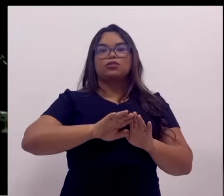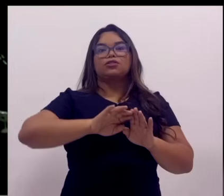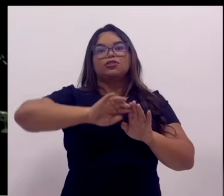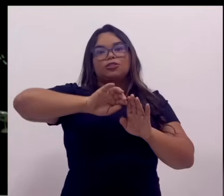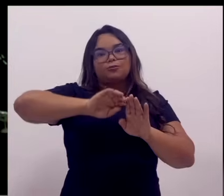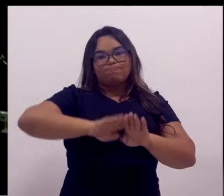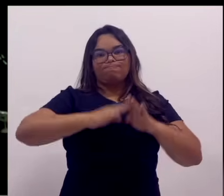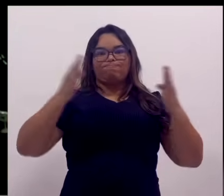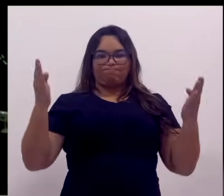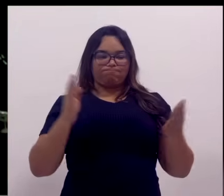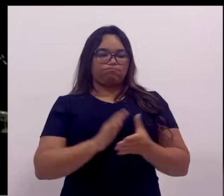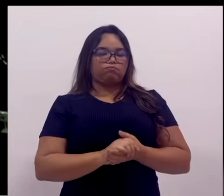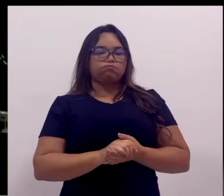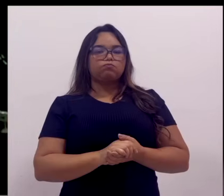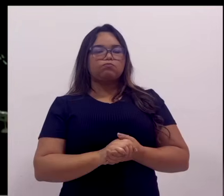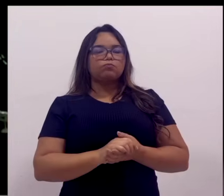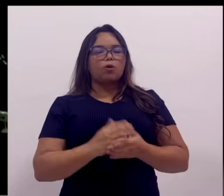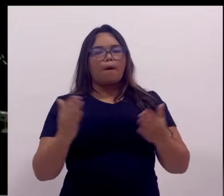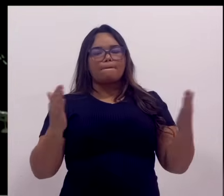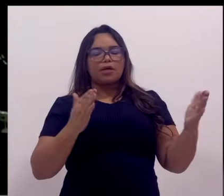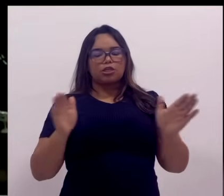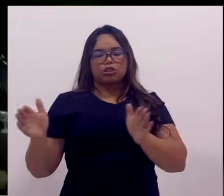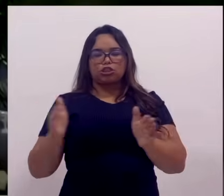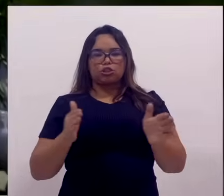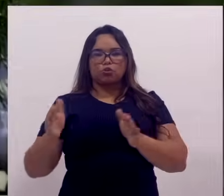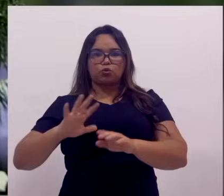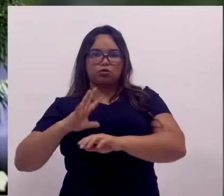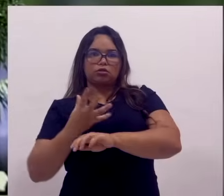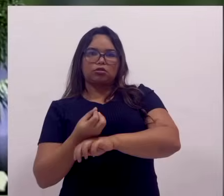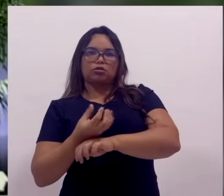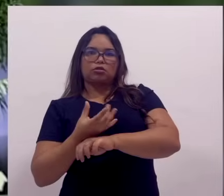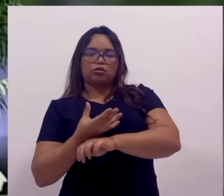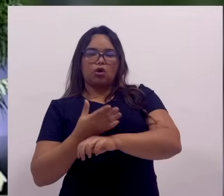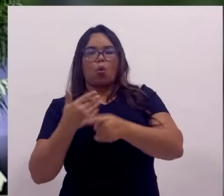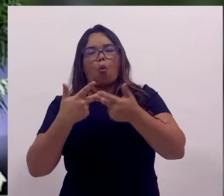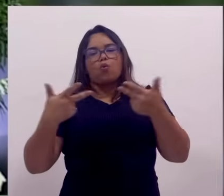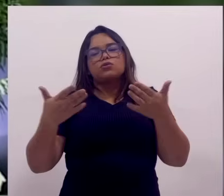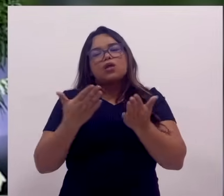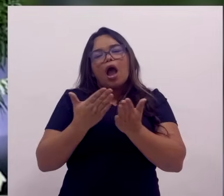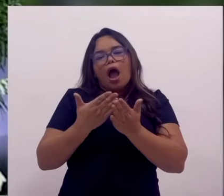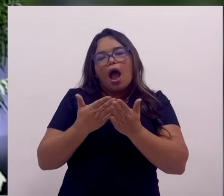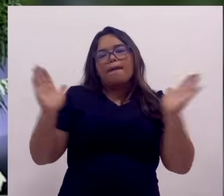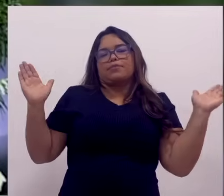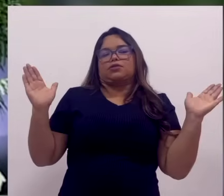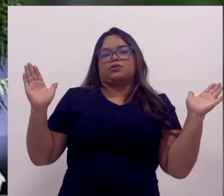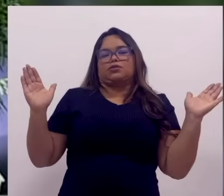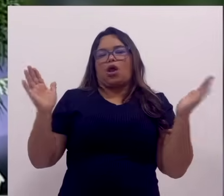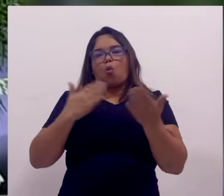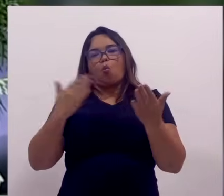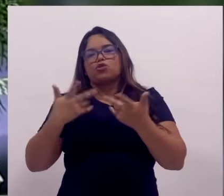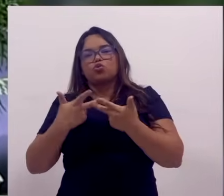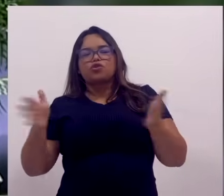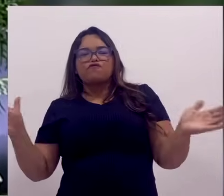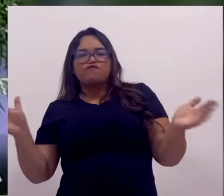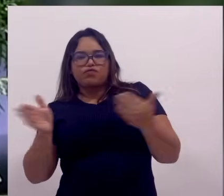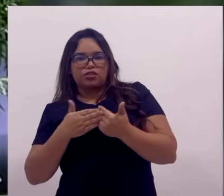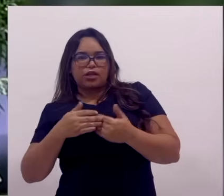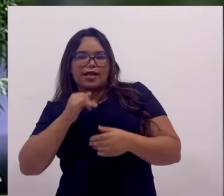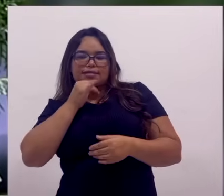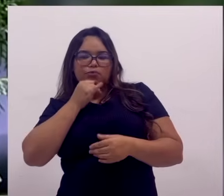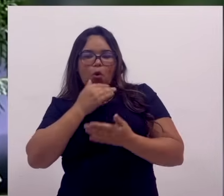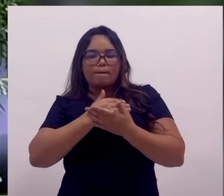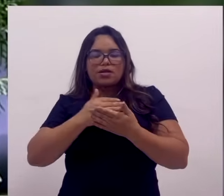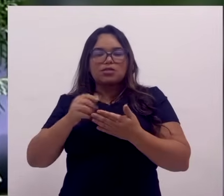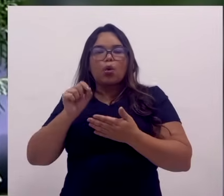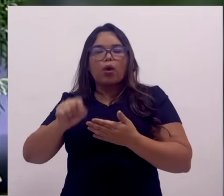interessante. Alguma coisa está se abrindo e alguma coisa está se fechando. Então Deus abre o caminho para a missão mundial